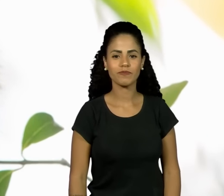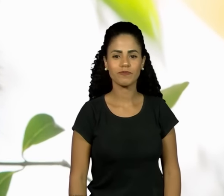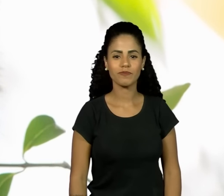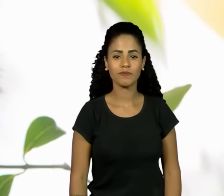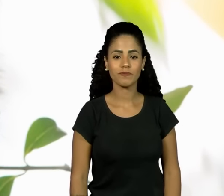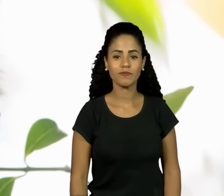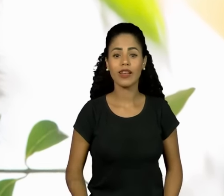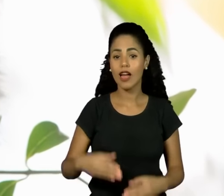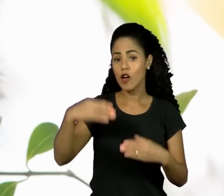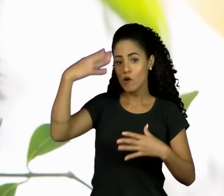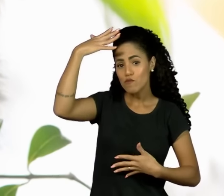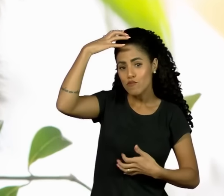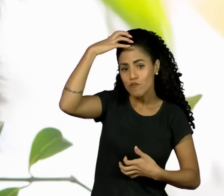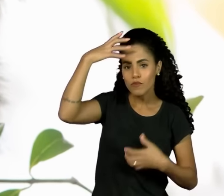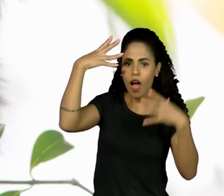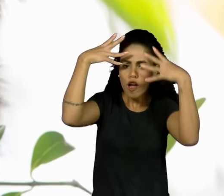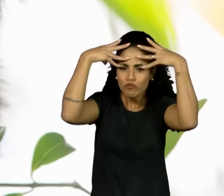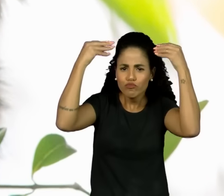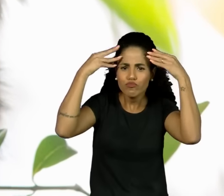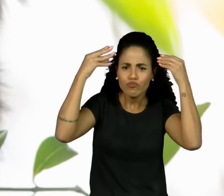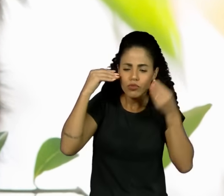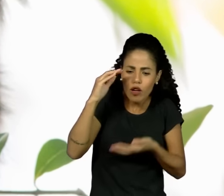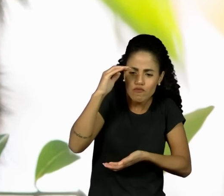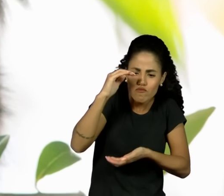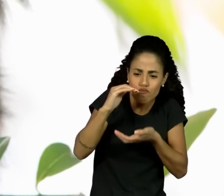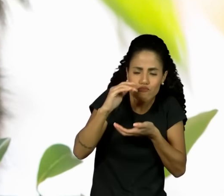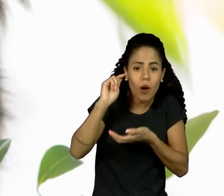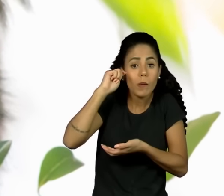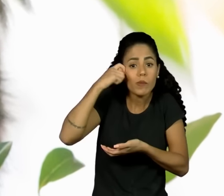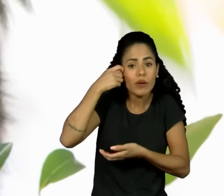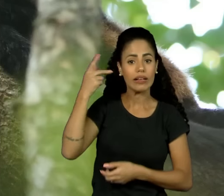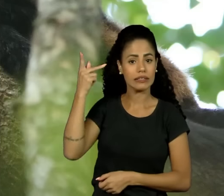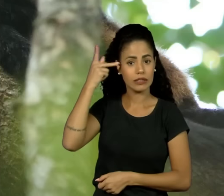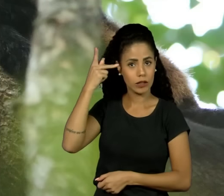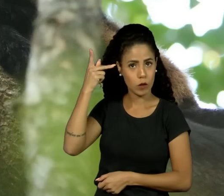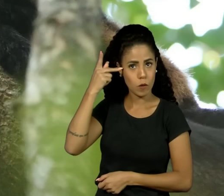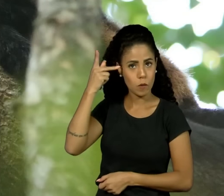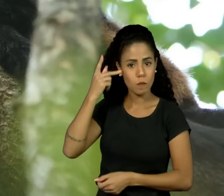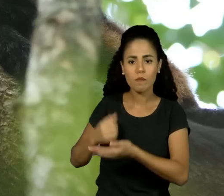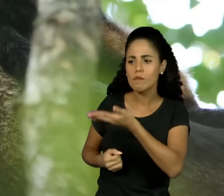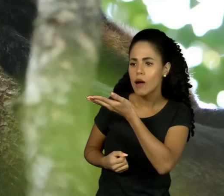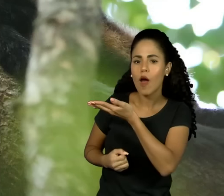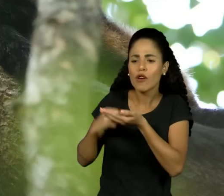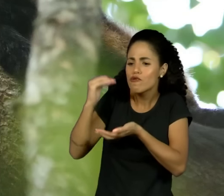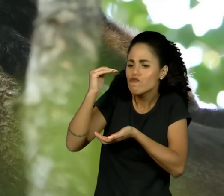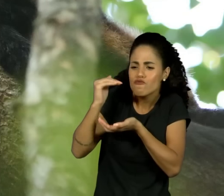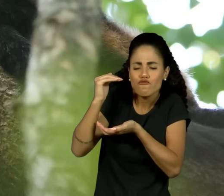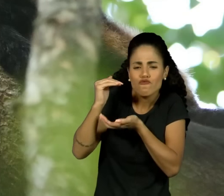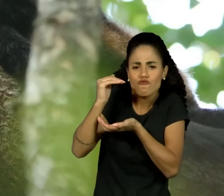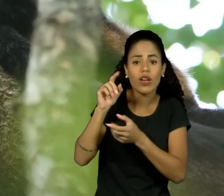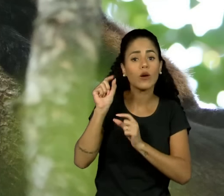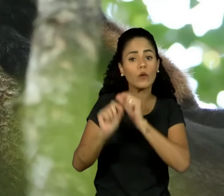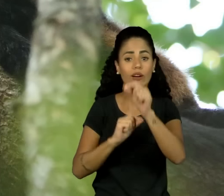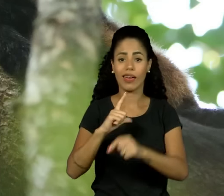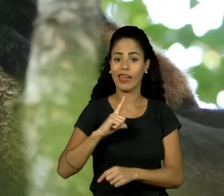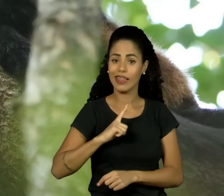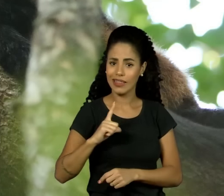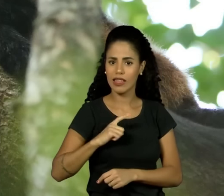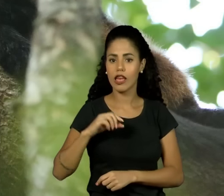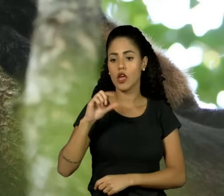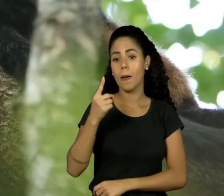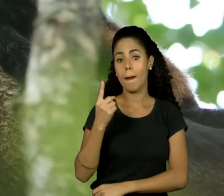O mico-leão preto é espécie endêmica do interior do estado de São Paulo. Só ocorre ali. Existem apenas cerca